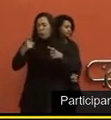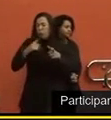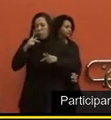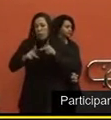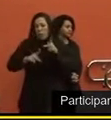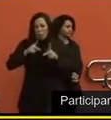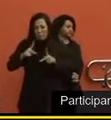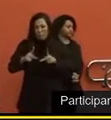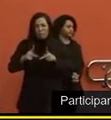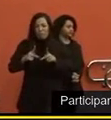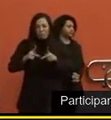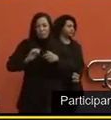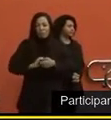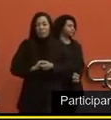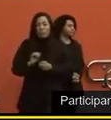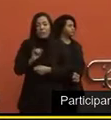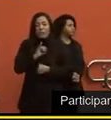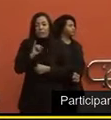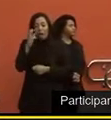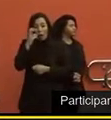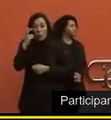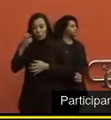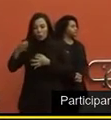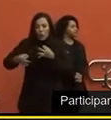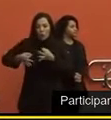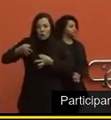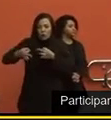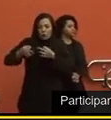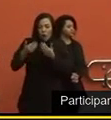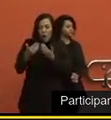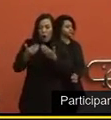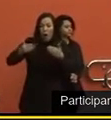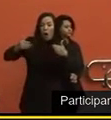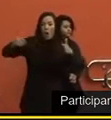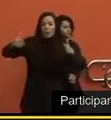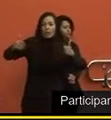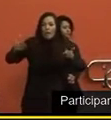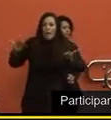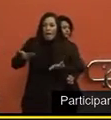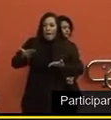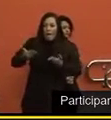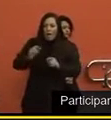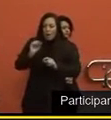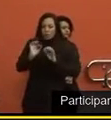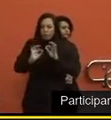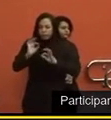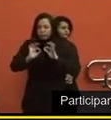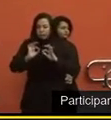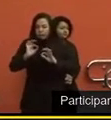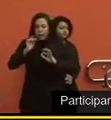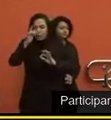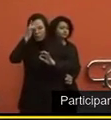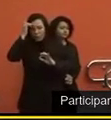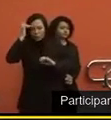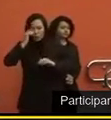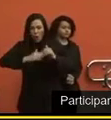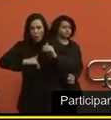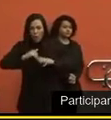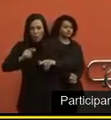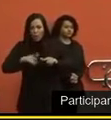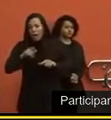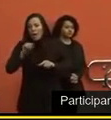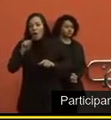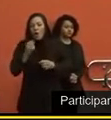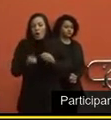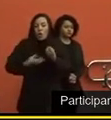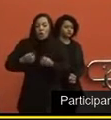população. Se a cultura jurídica abre ensanchas para a plasticidade do artesão, é o fervor